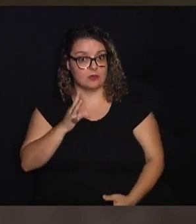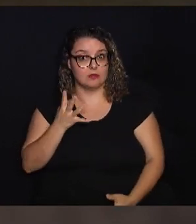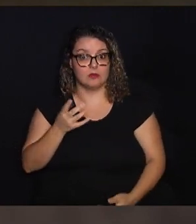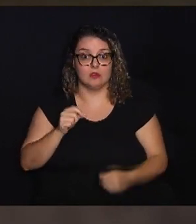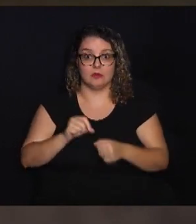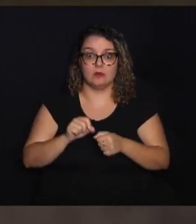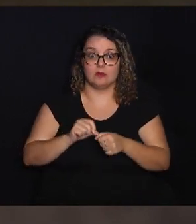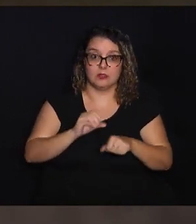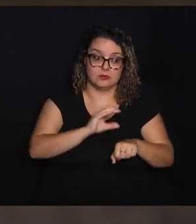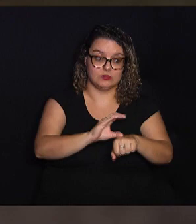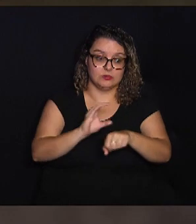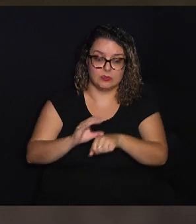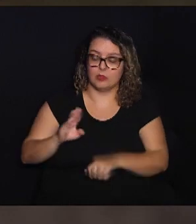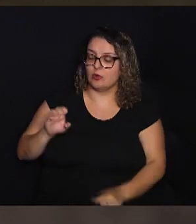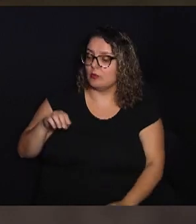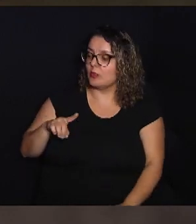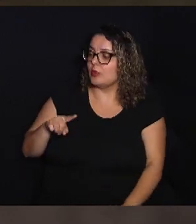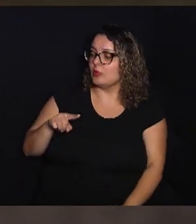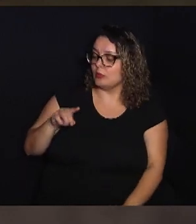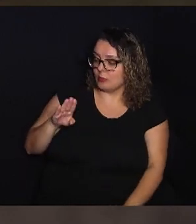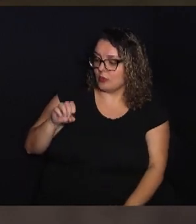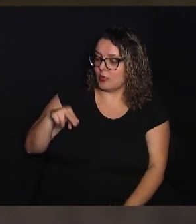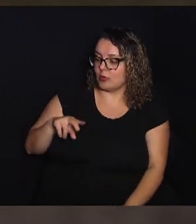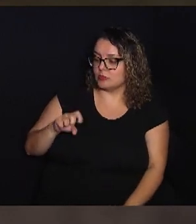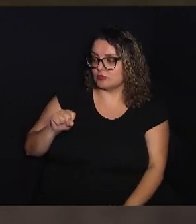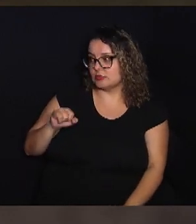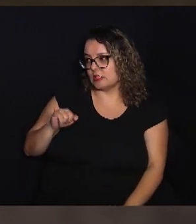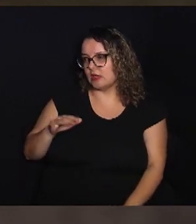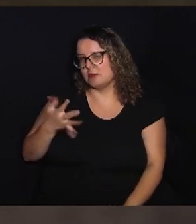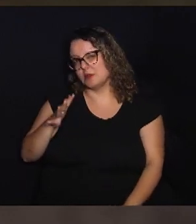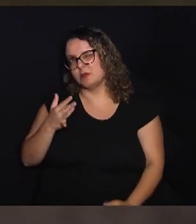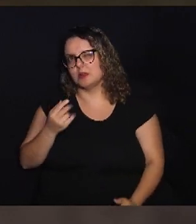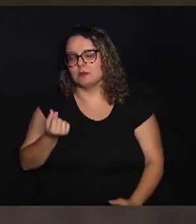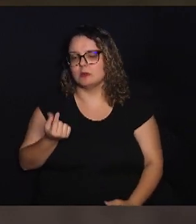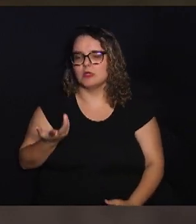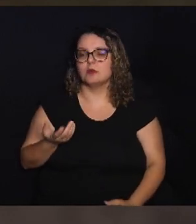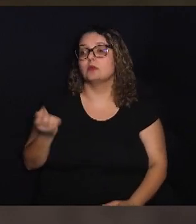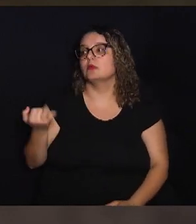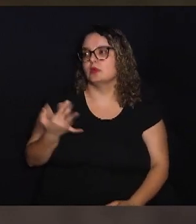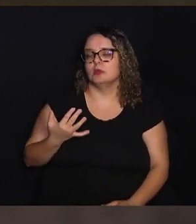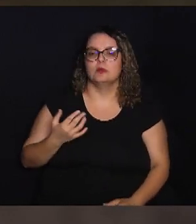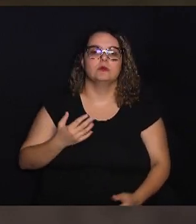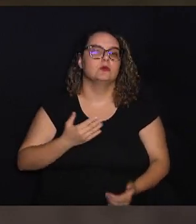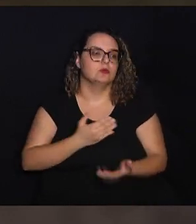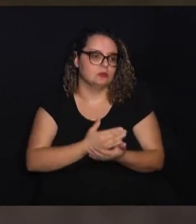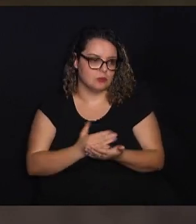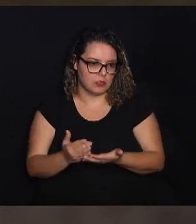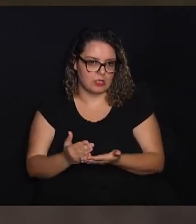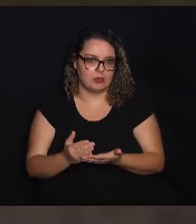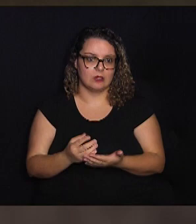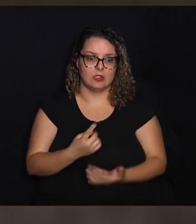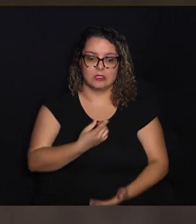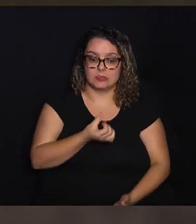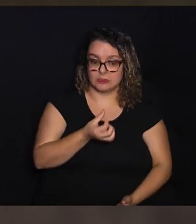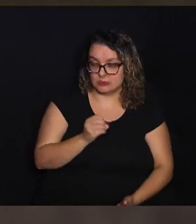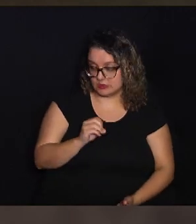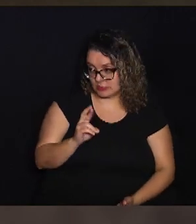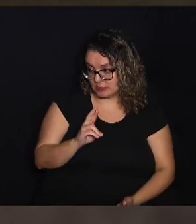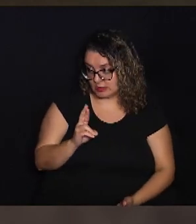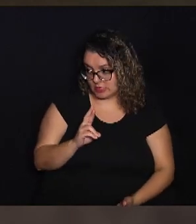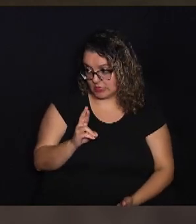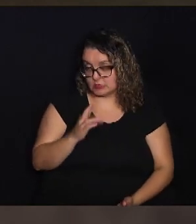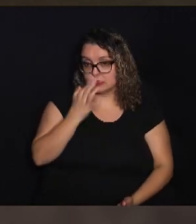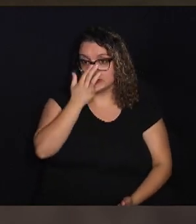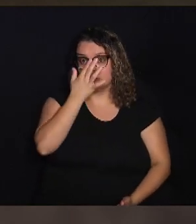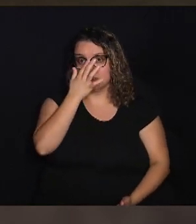de curso. O bonsai, a média de preço é quanto? Hoje os nossos valores iniciais partem de 160